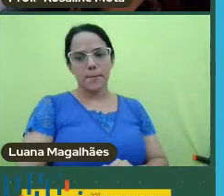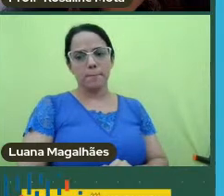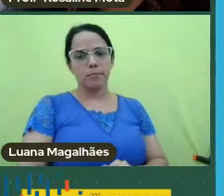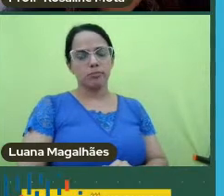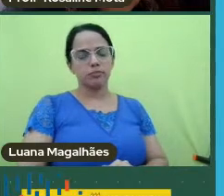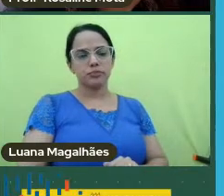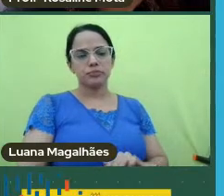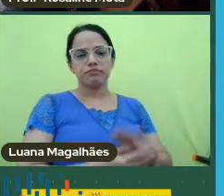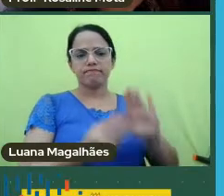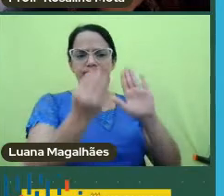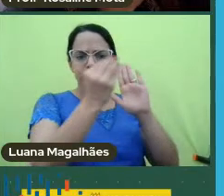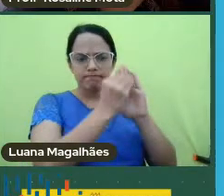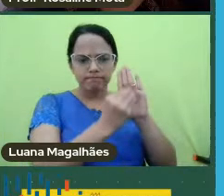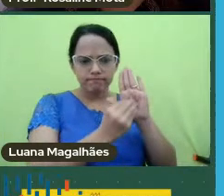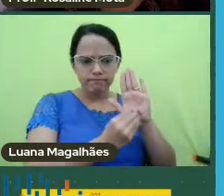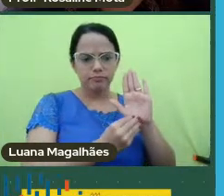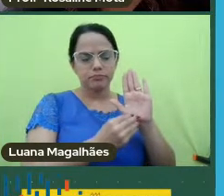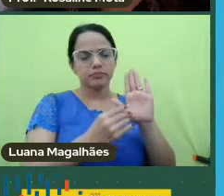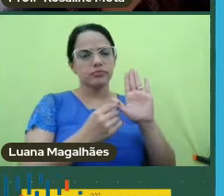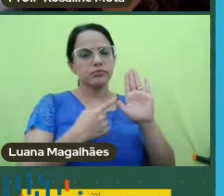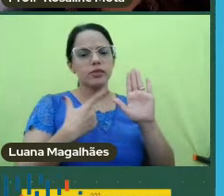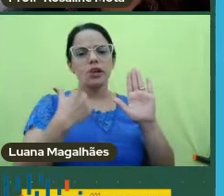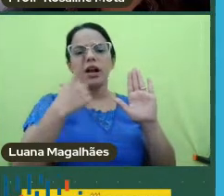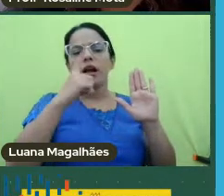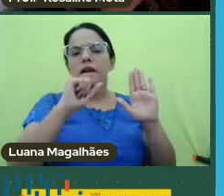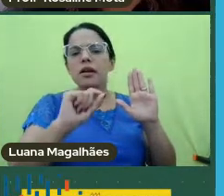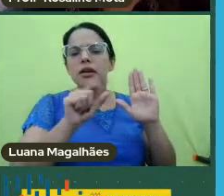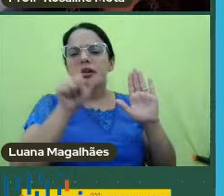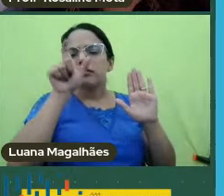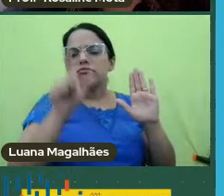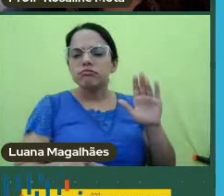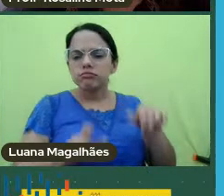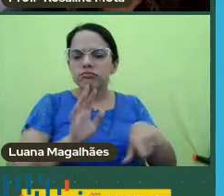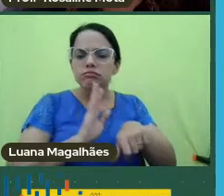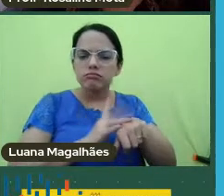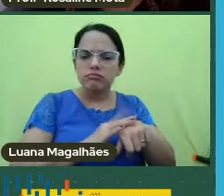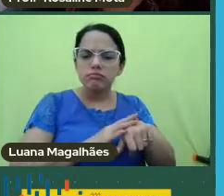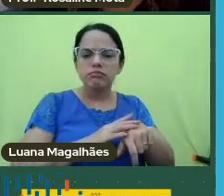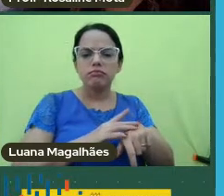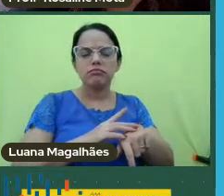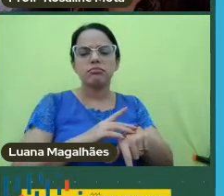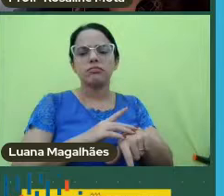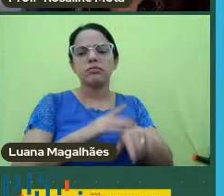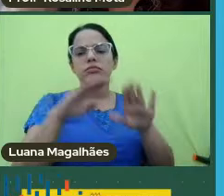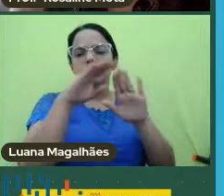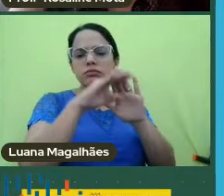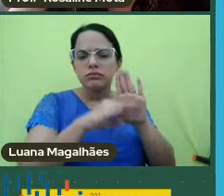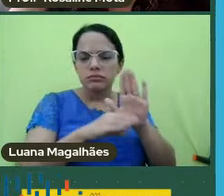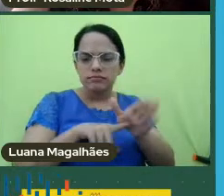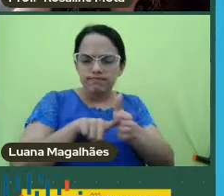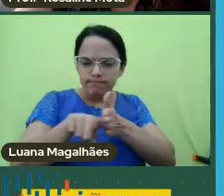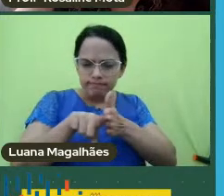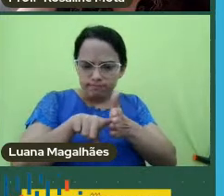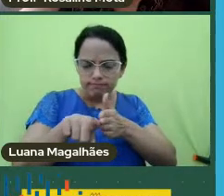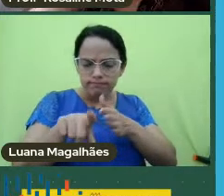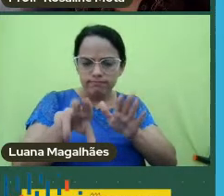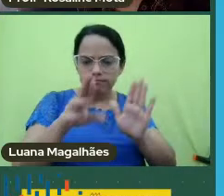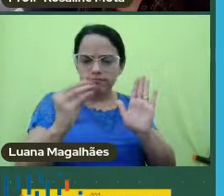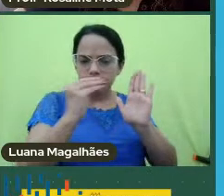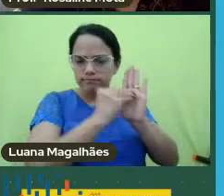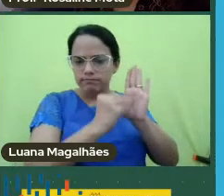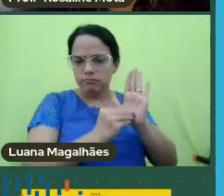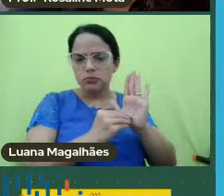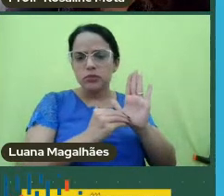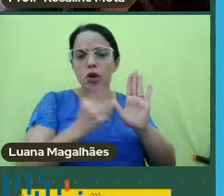totalmente preenchido os dados da identificação do paciente, a anamnese, a evolução diária do